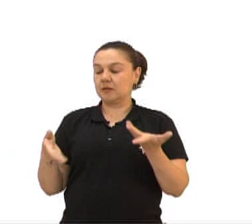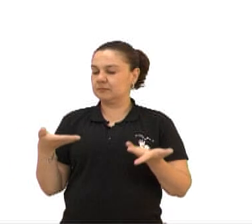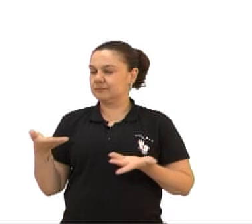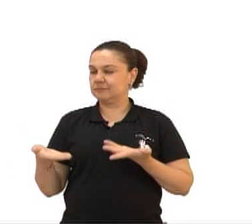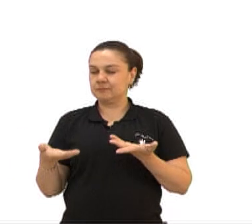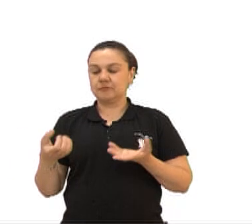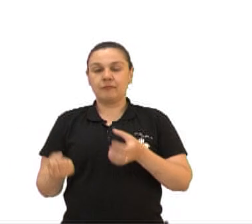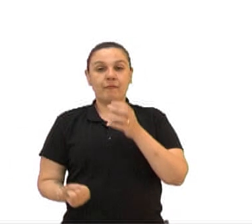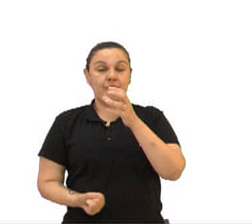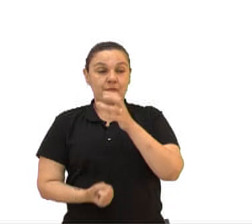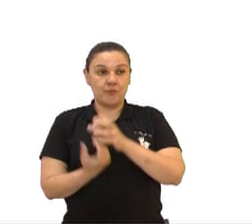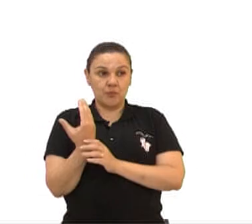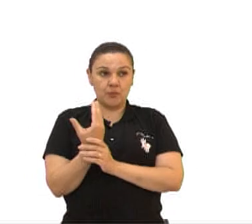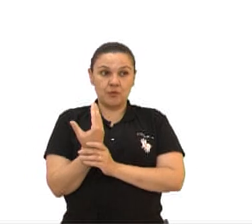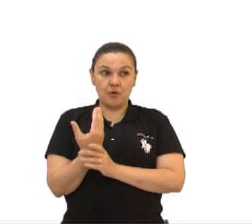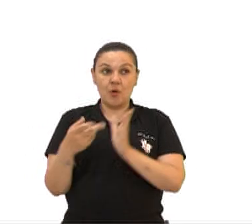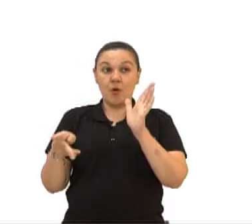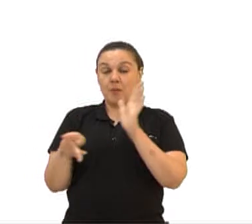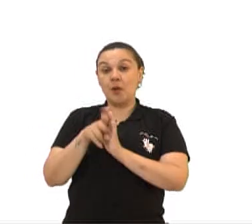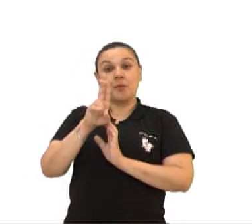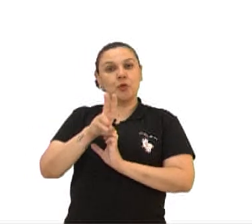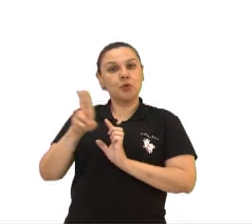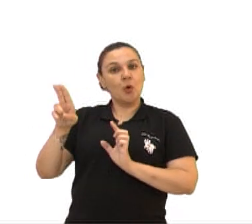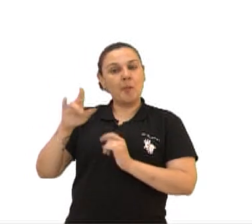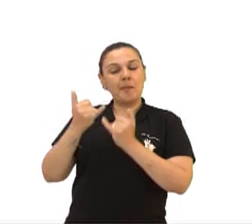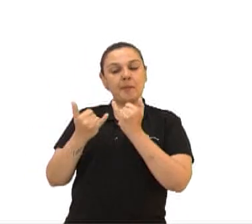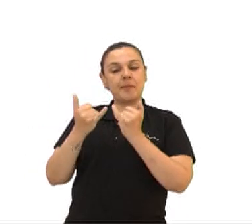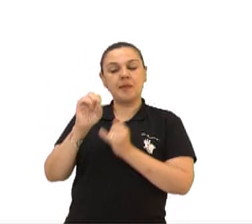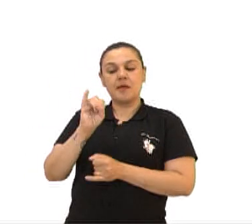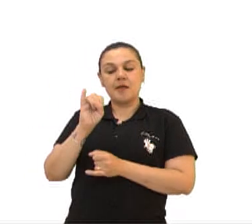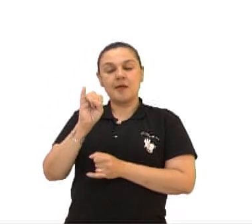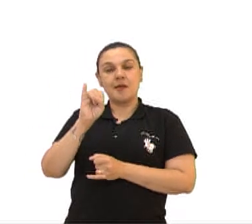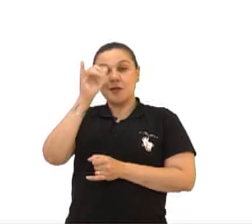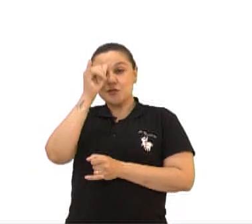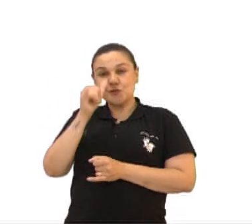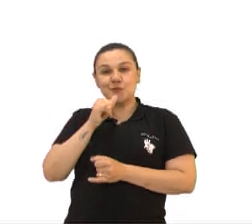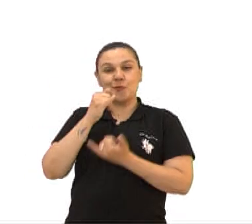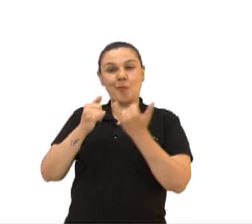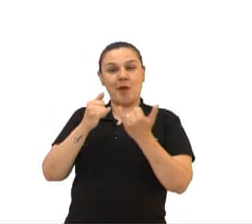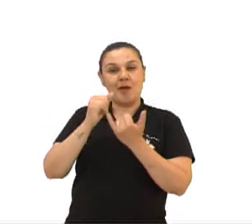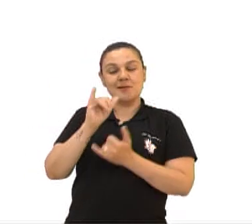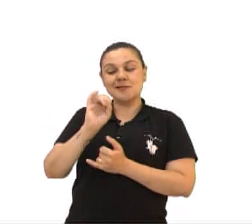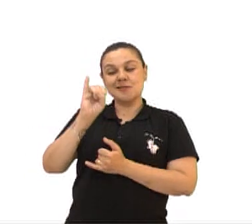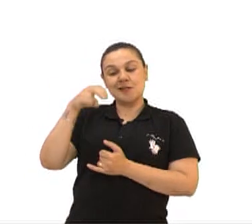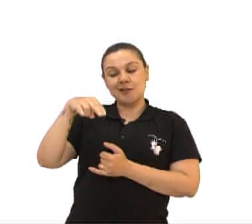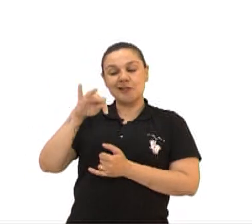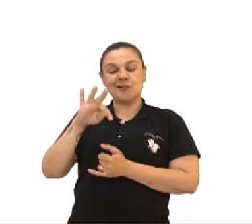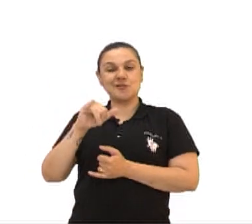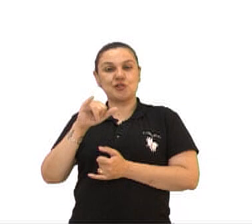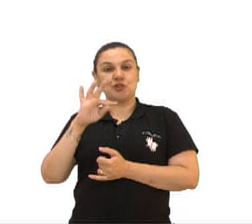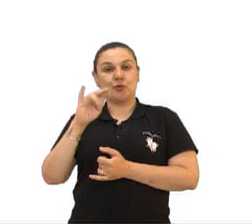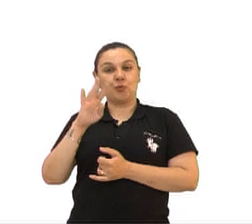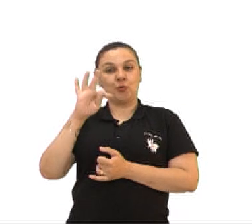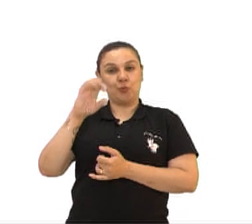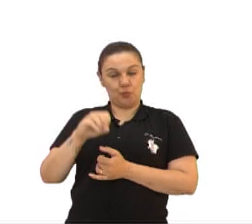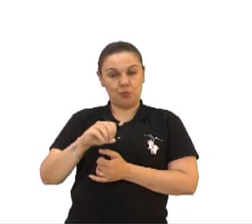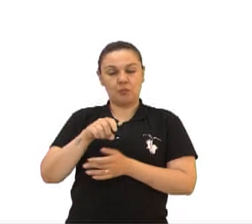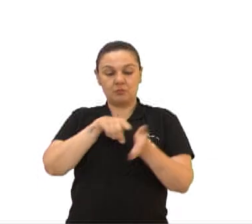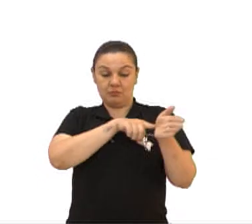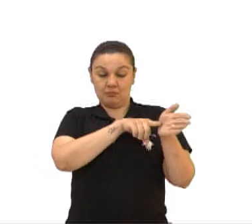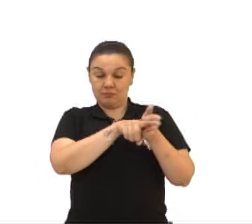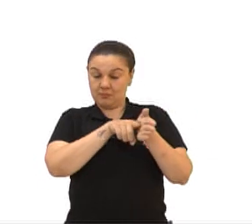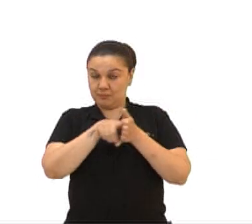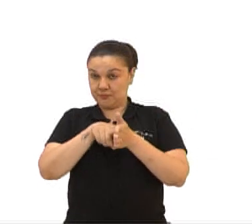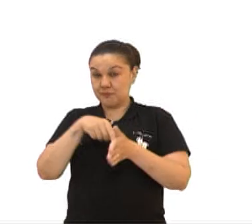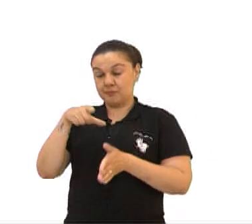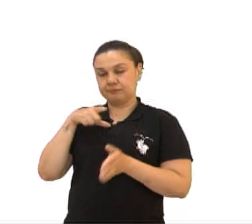onde foi fundado, na verdade, um instituto de pesquisa A gente já vai ver quais eram as áreas aí